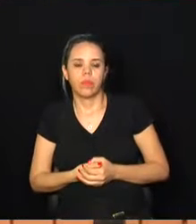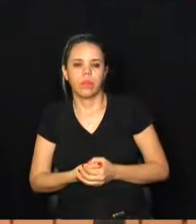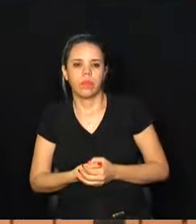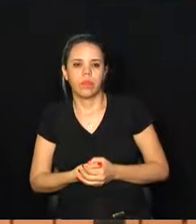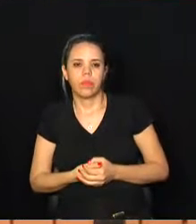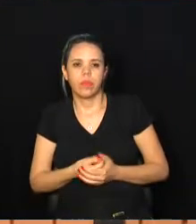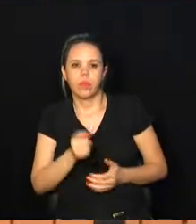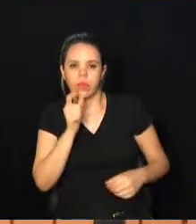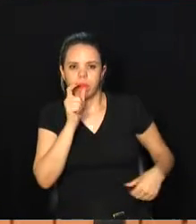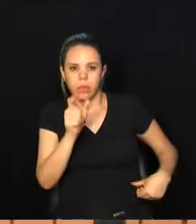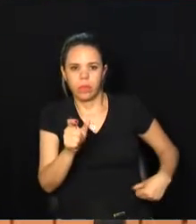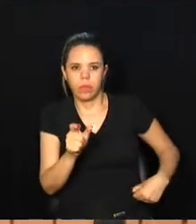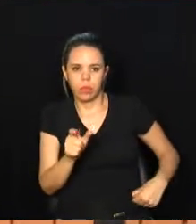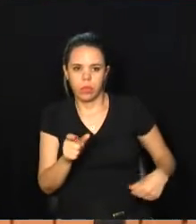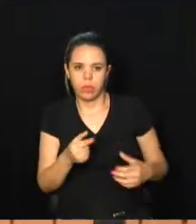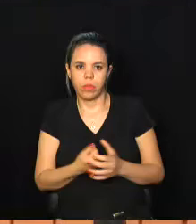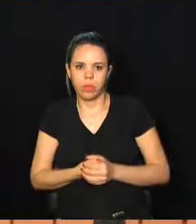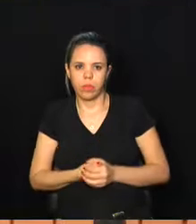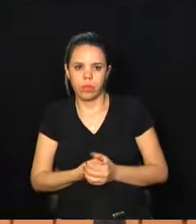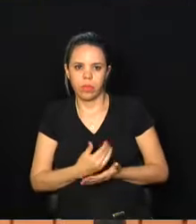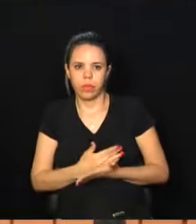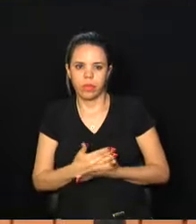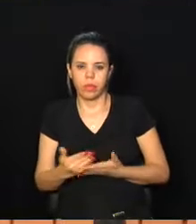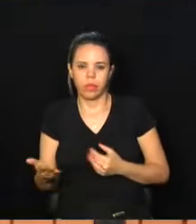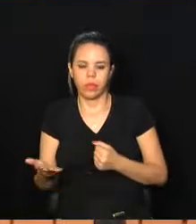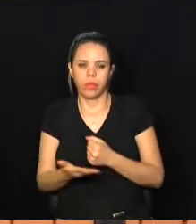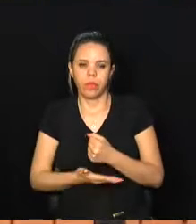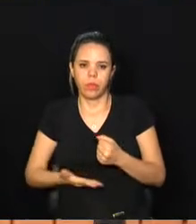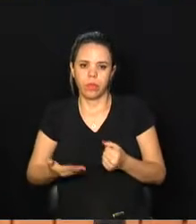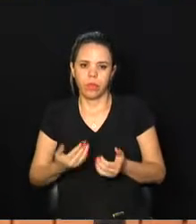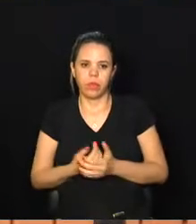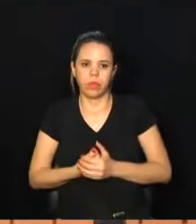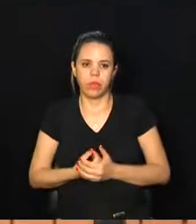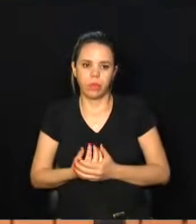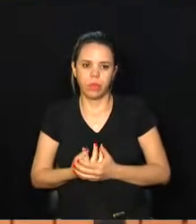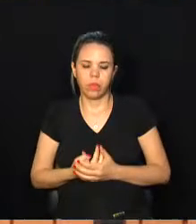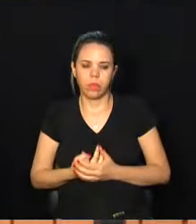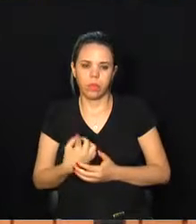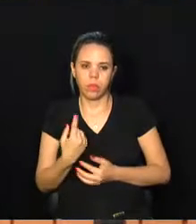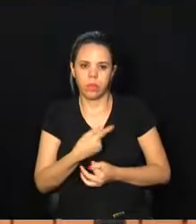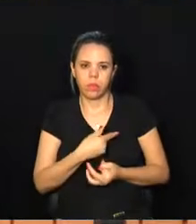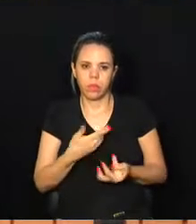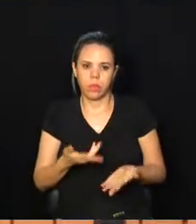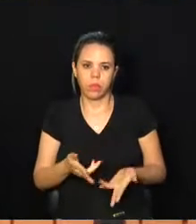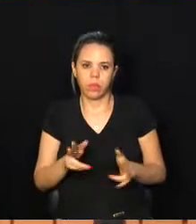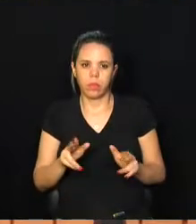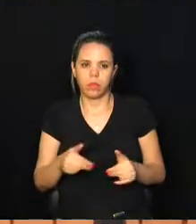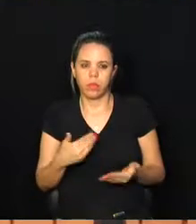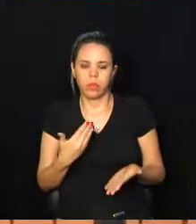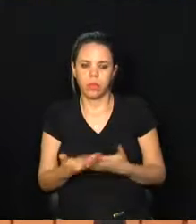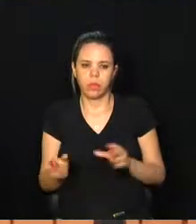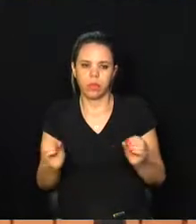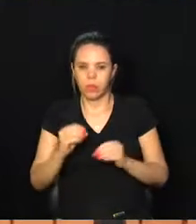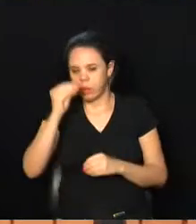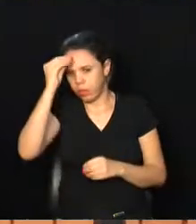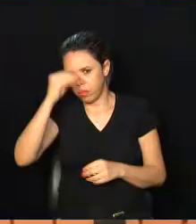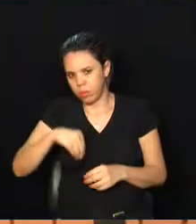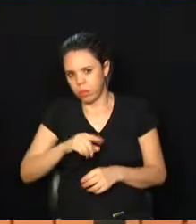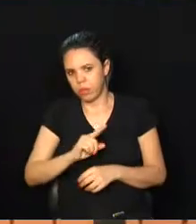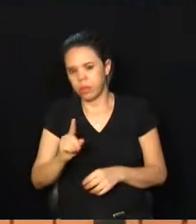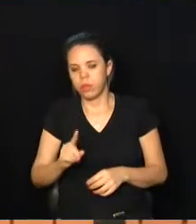as minhas palavras iniciais, que a gente nunca perca e não desista